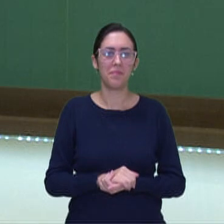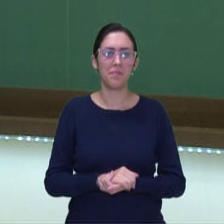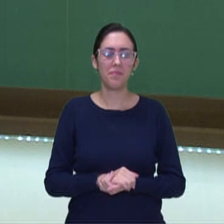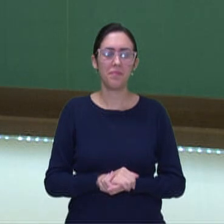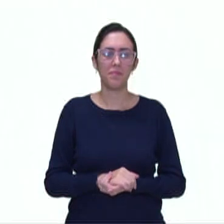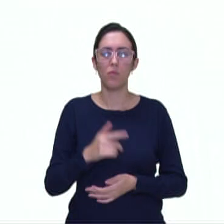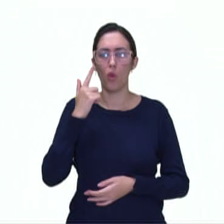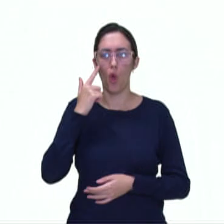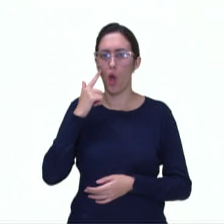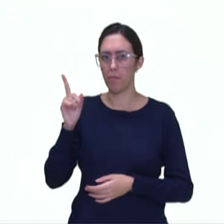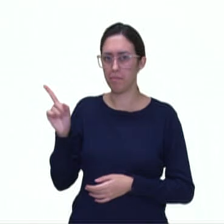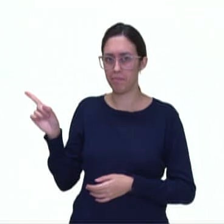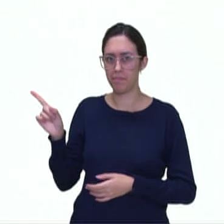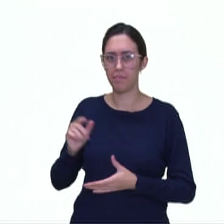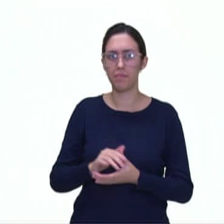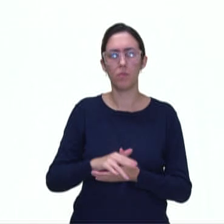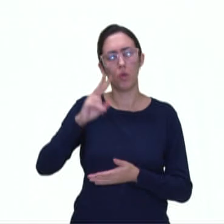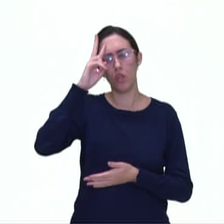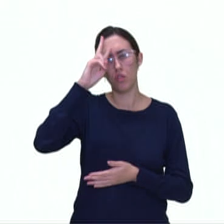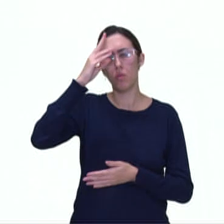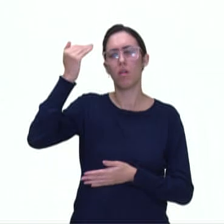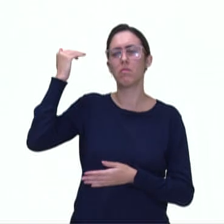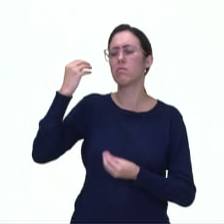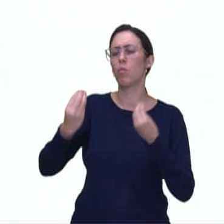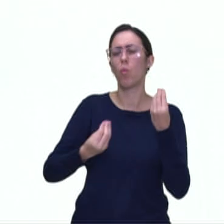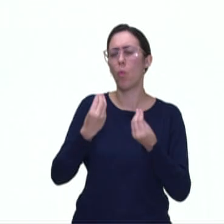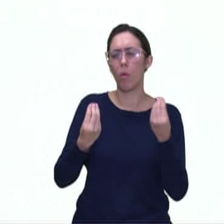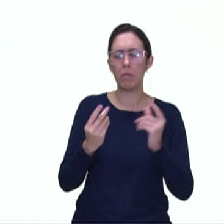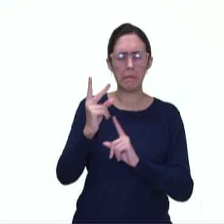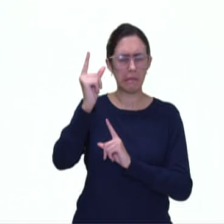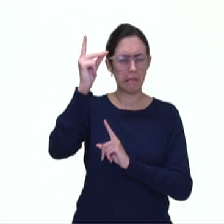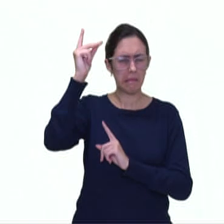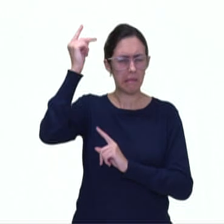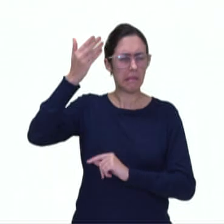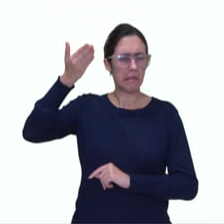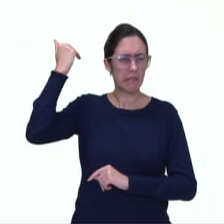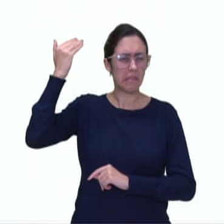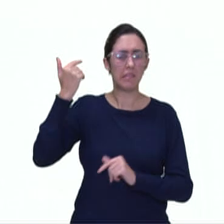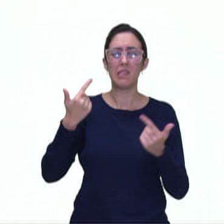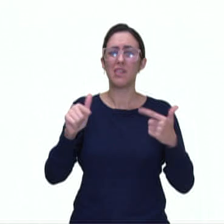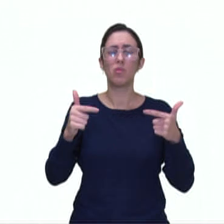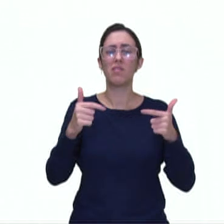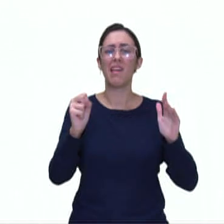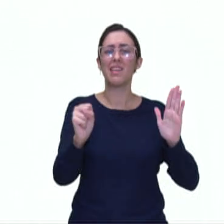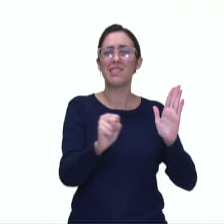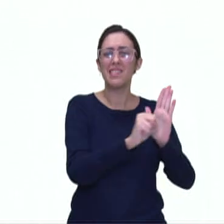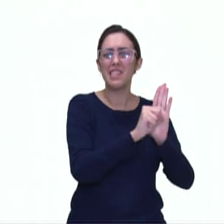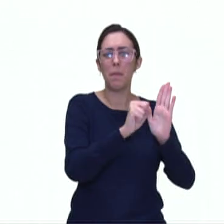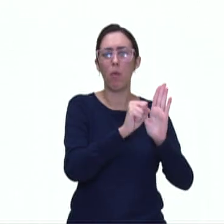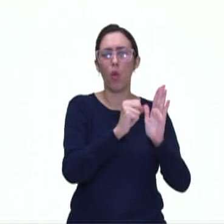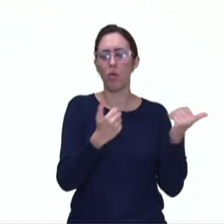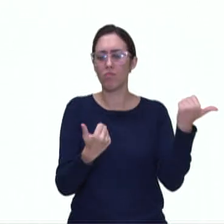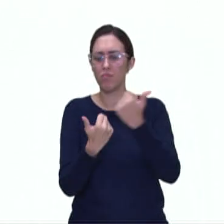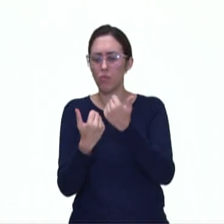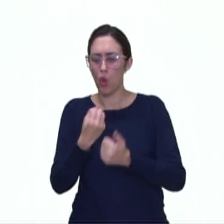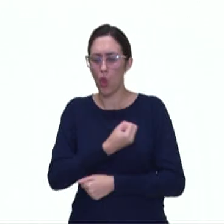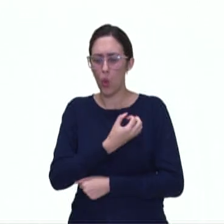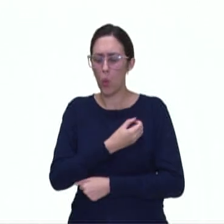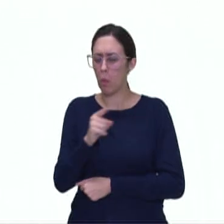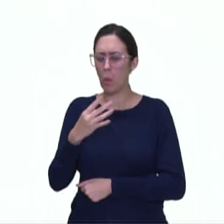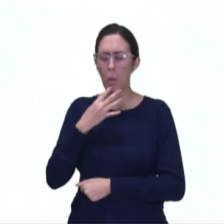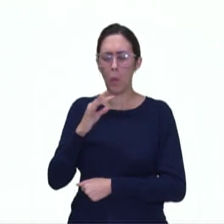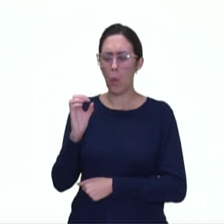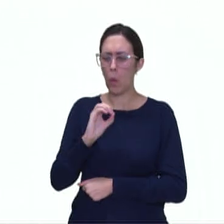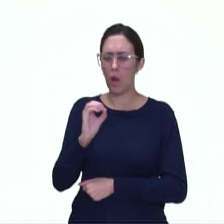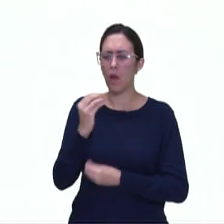Olha lá, um pouquinho de história para você. Na antiguidade, a falta de símbolos para indicar números desconhecidos levou o ser humano a